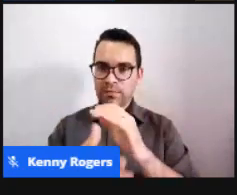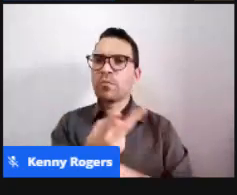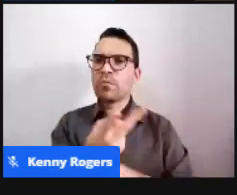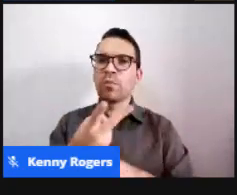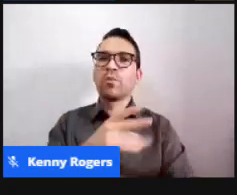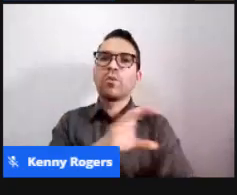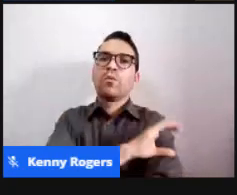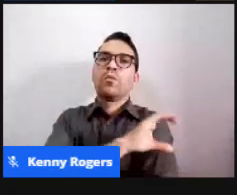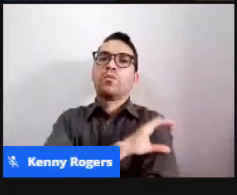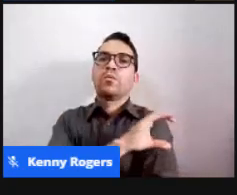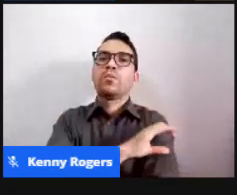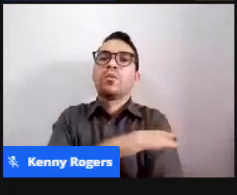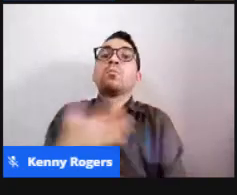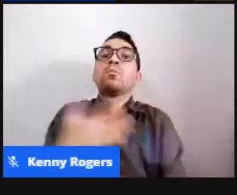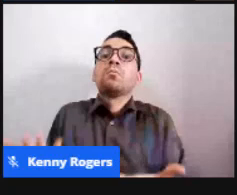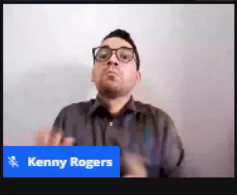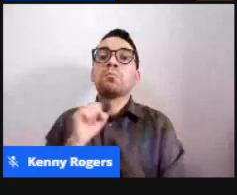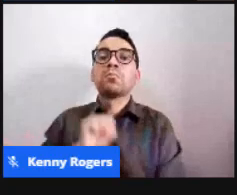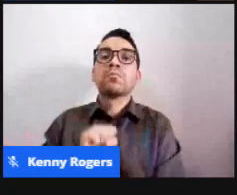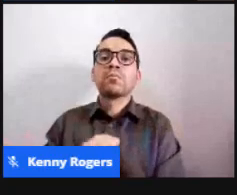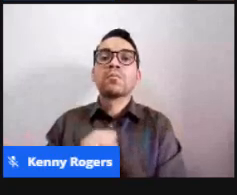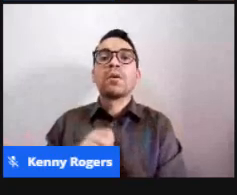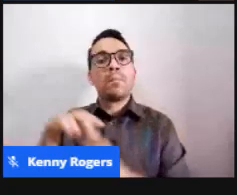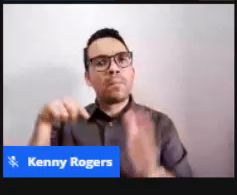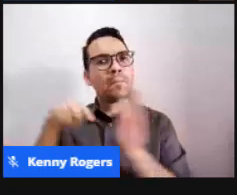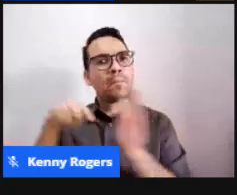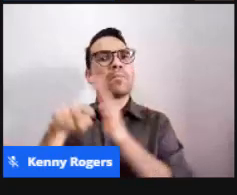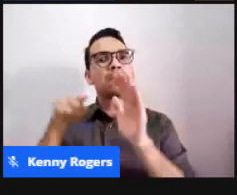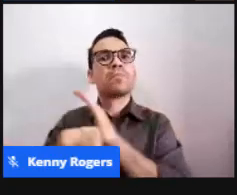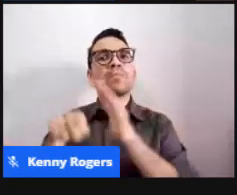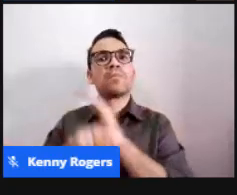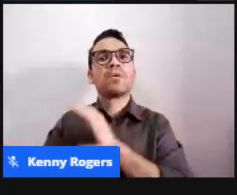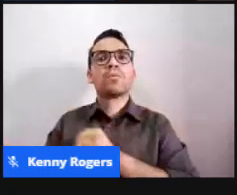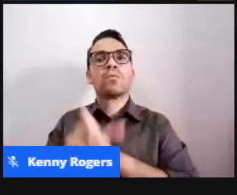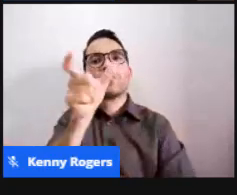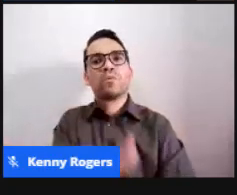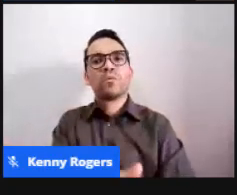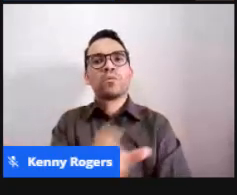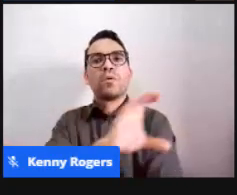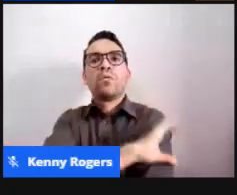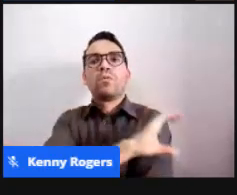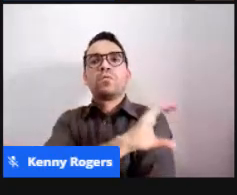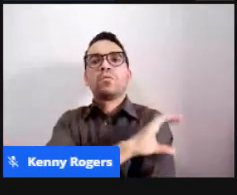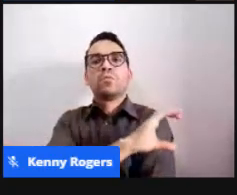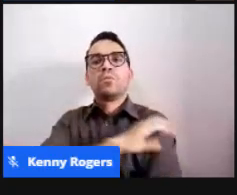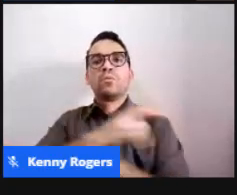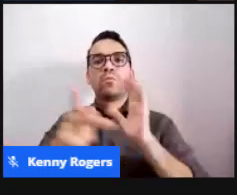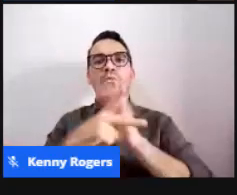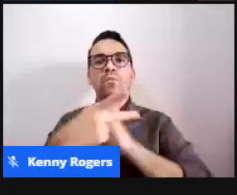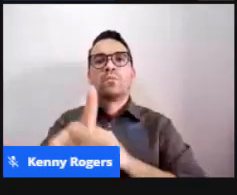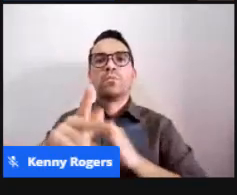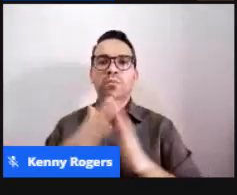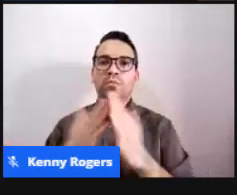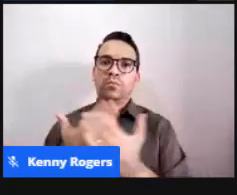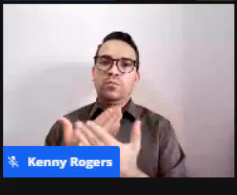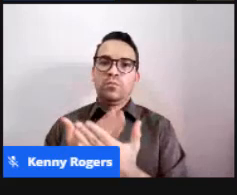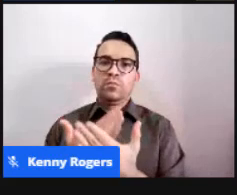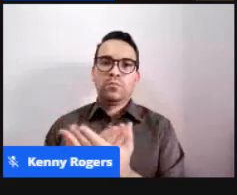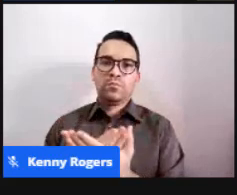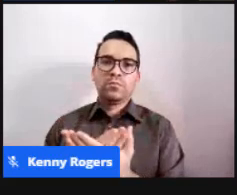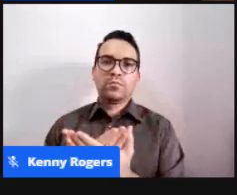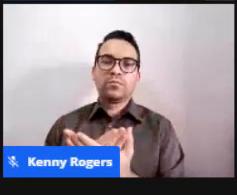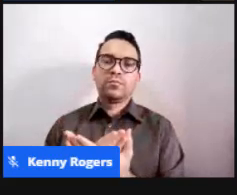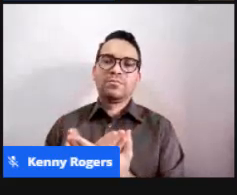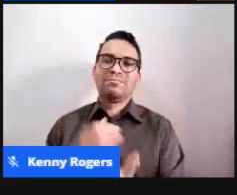uma CI, né? Assim, assim, assim. Se ela não chegou ainda, ela tá para chegar. Vocês sabem que documentos nunca são assim, né? A